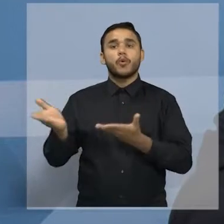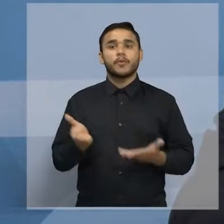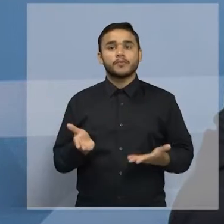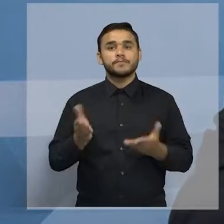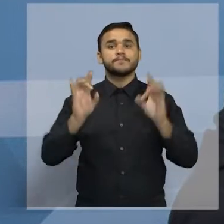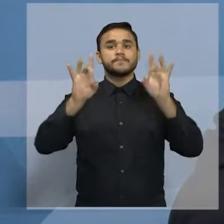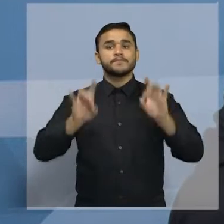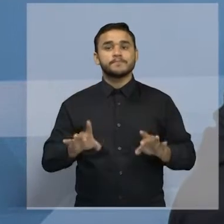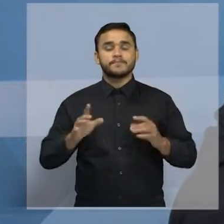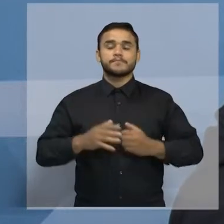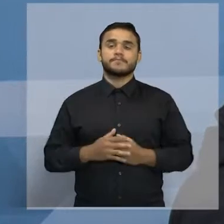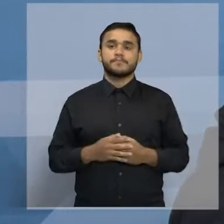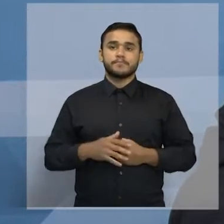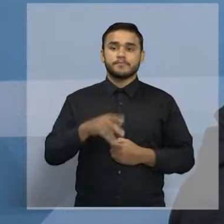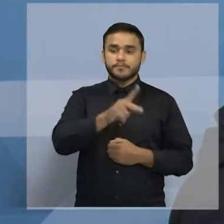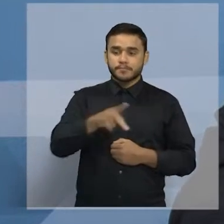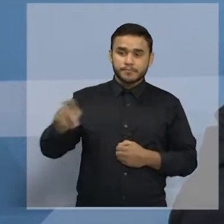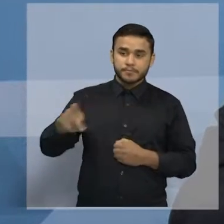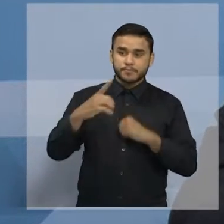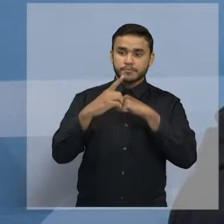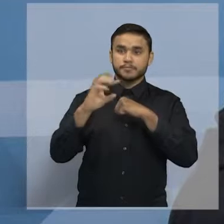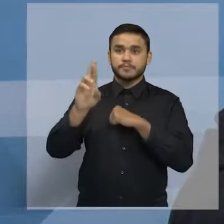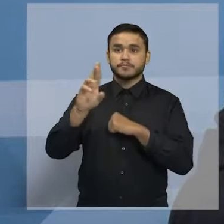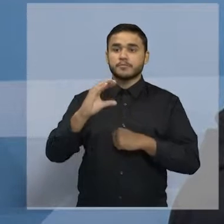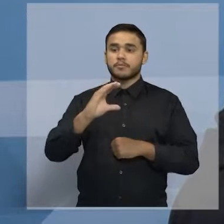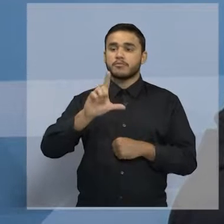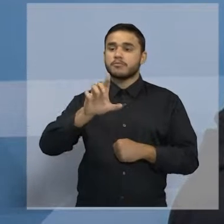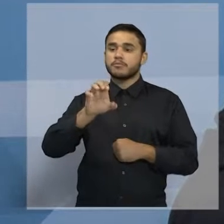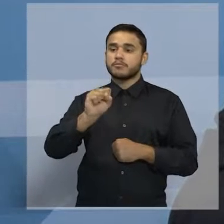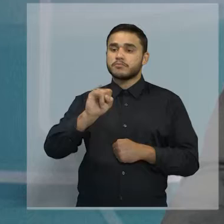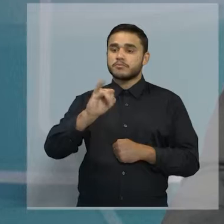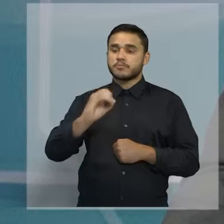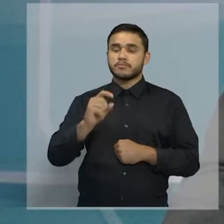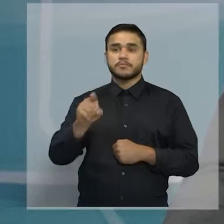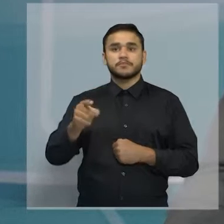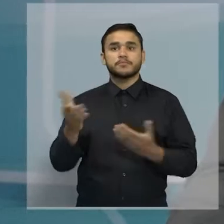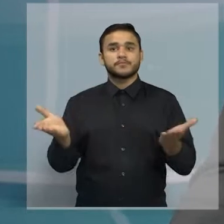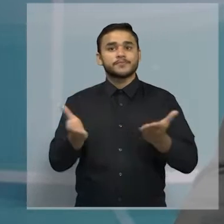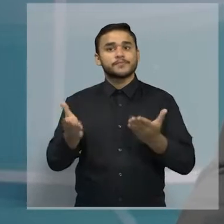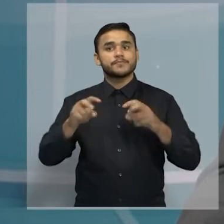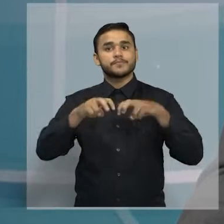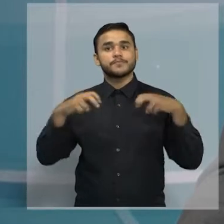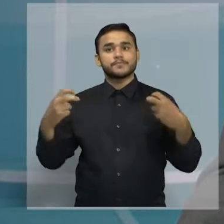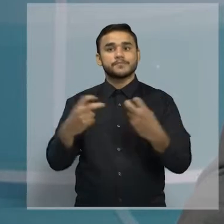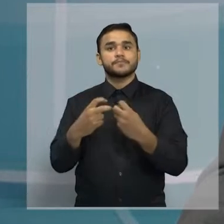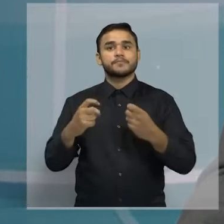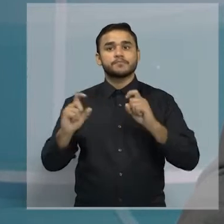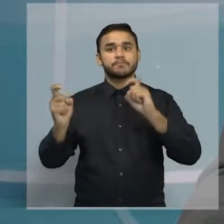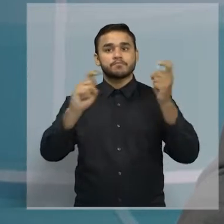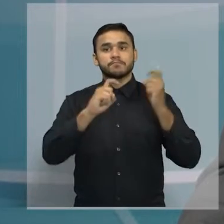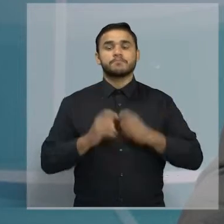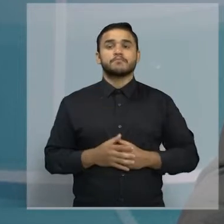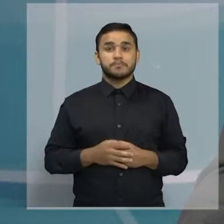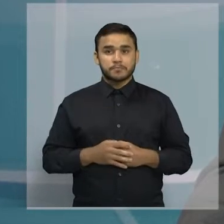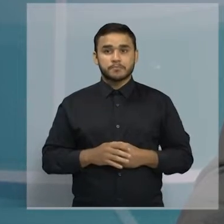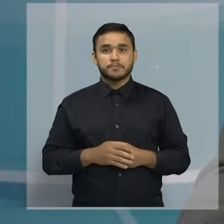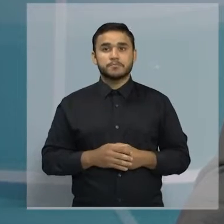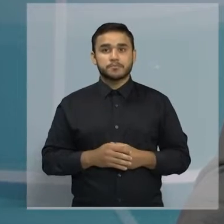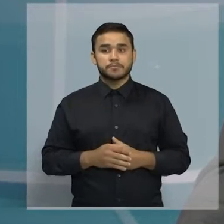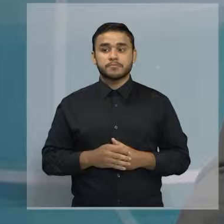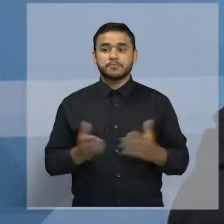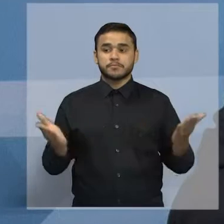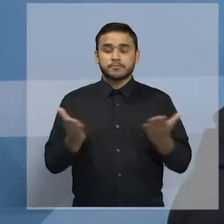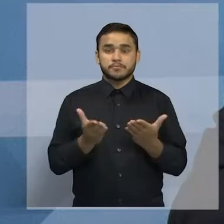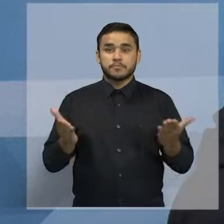especial, e o professor doutor Clésio Arruda, que integra a nossa bancada de analistas.